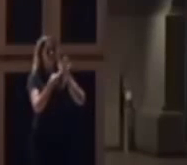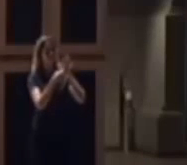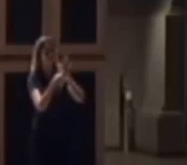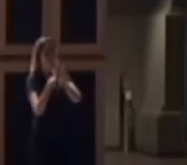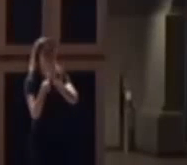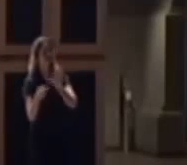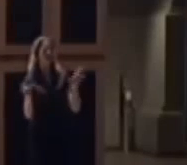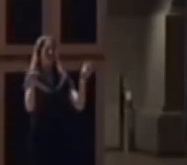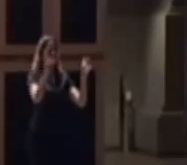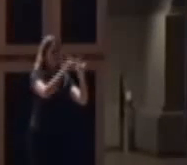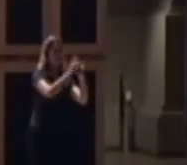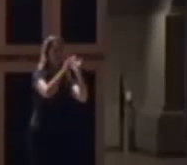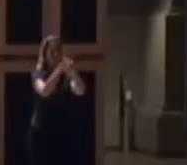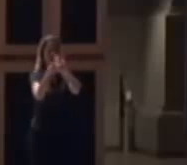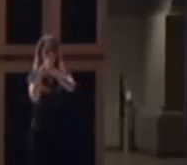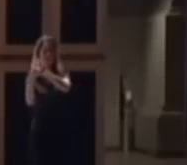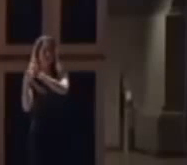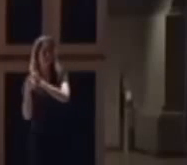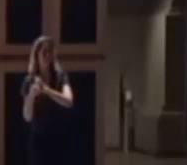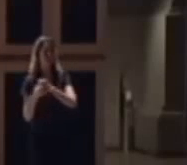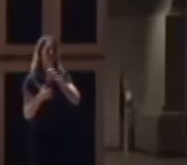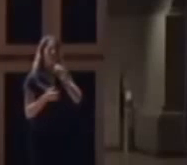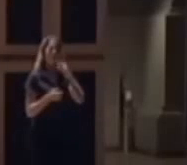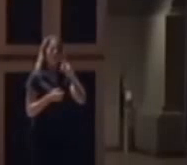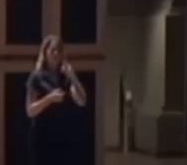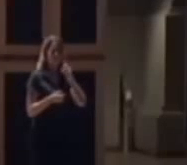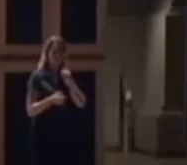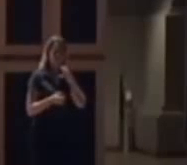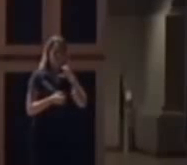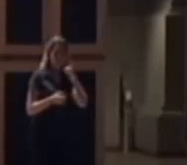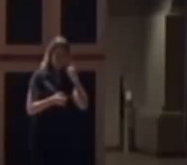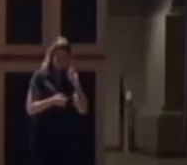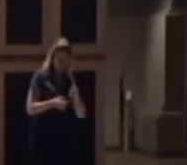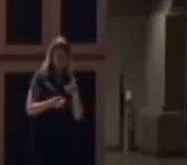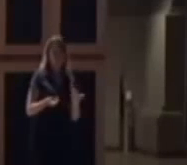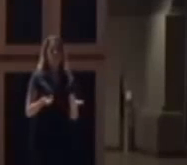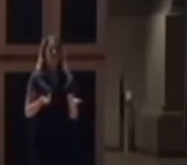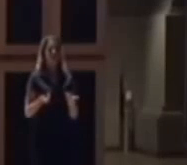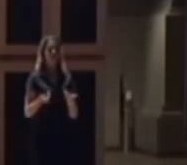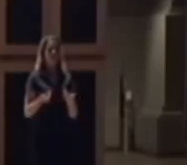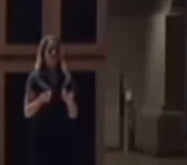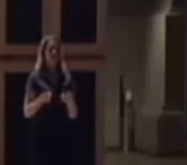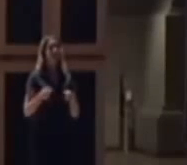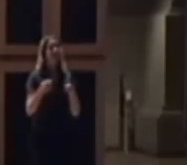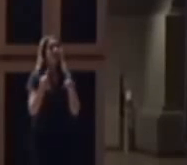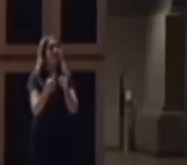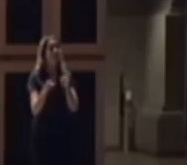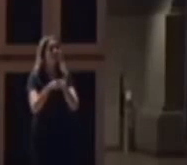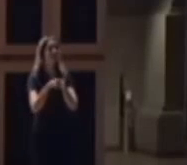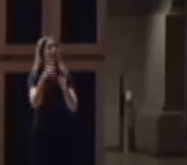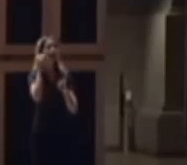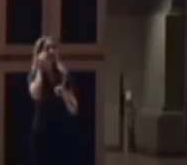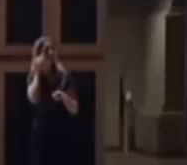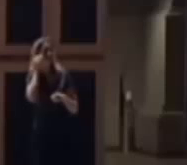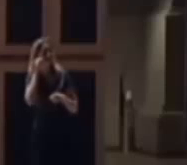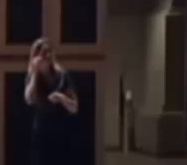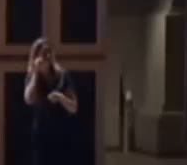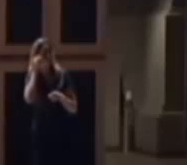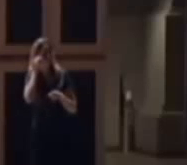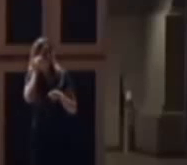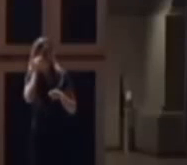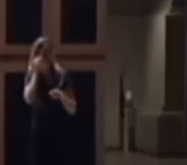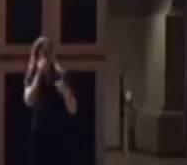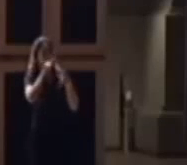parceria, tanto de OS quanto de OSCIPES, né? Então, de parcerias com o terceiro setor. A experiência das legislações das